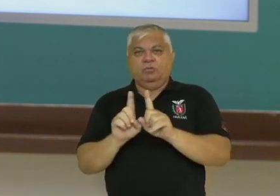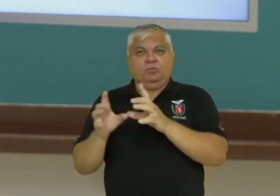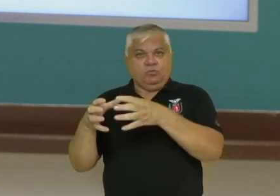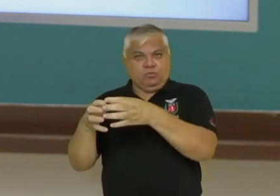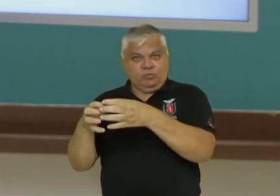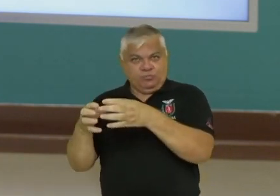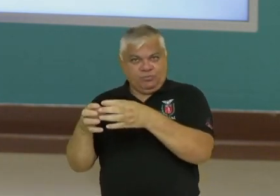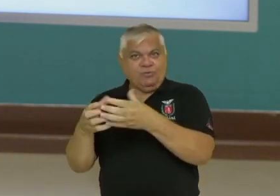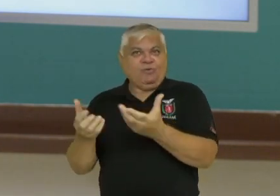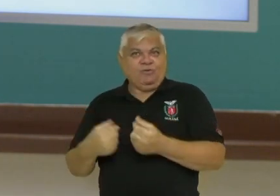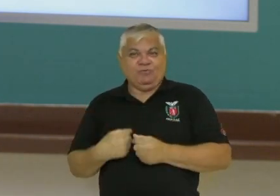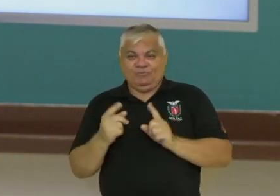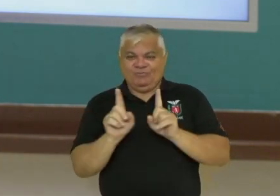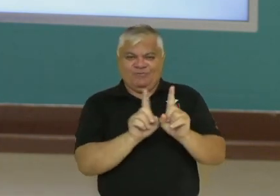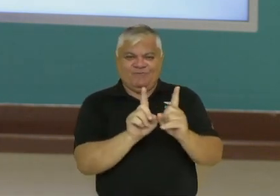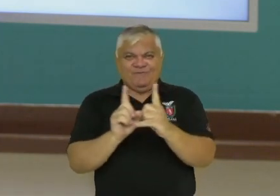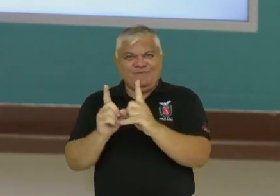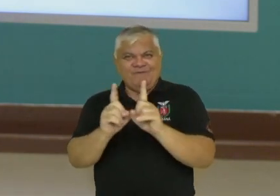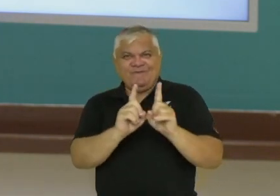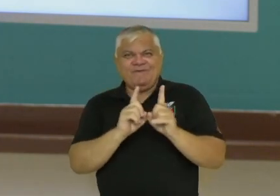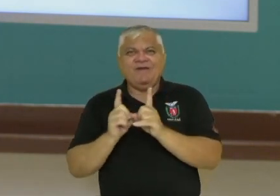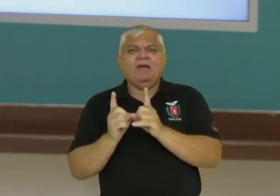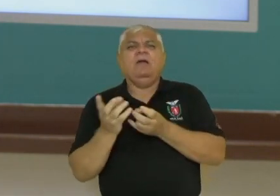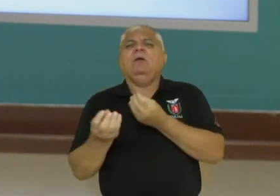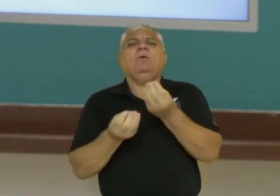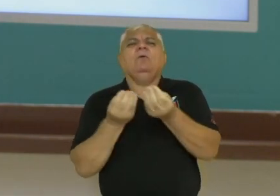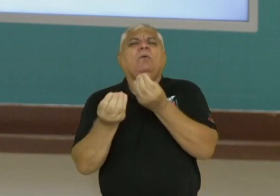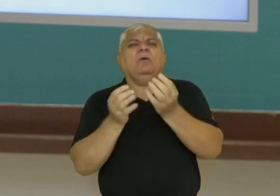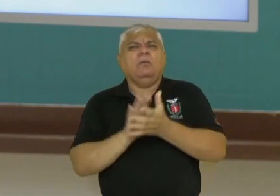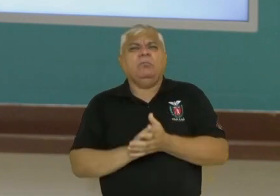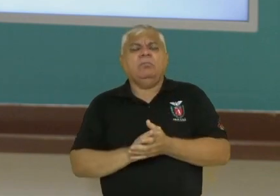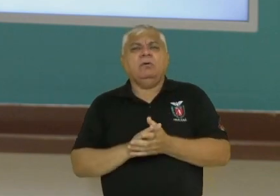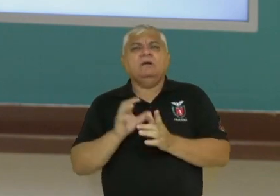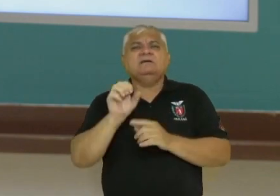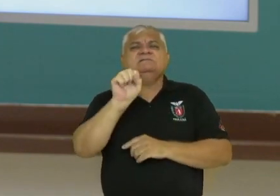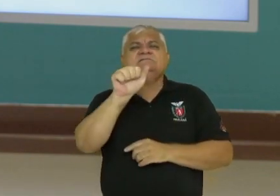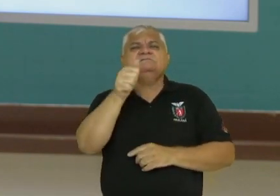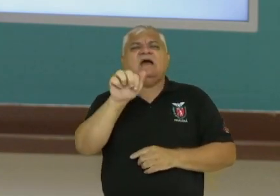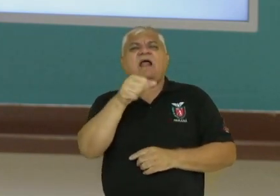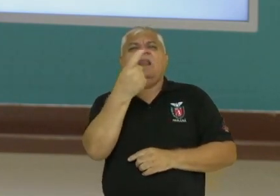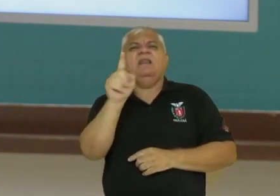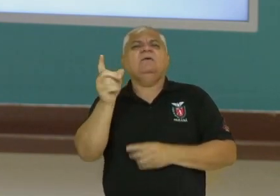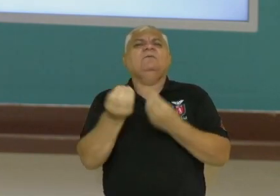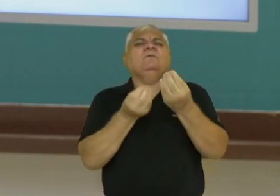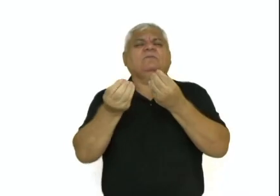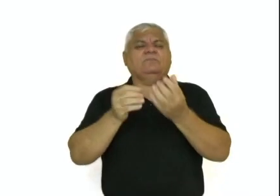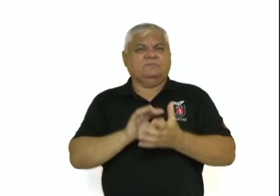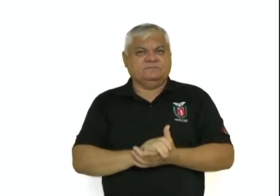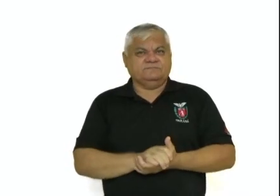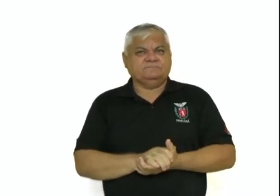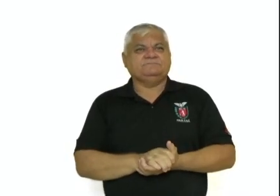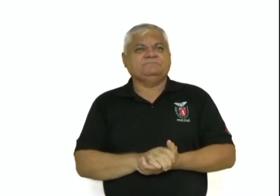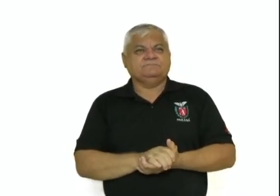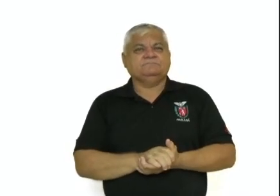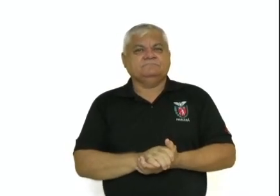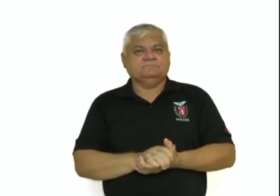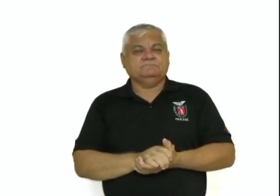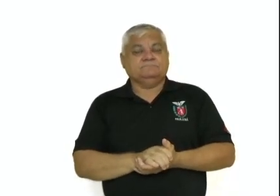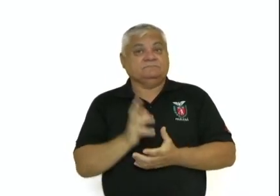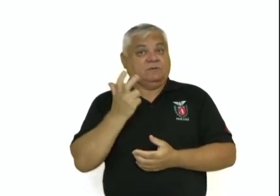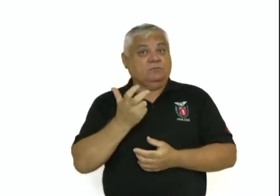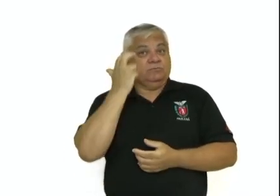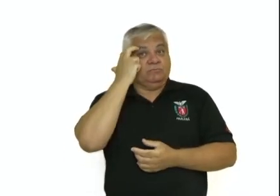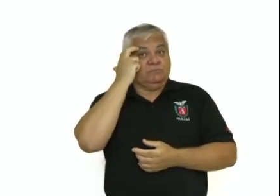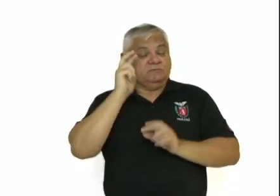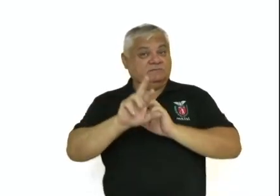grupos, a dança em pares. Onde que entra a dança de salão nessa contextualização? E as diferentes